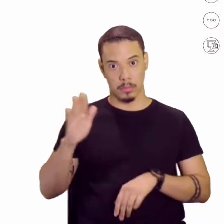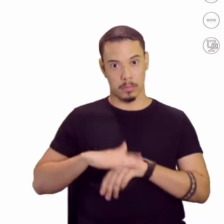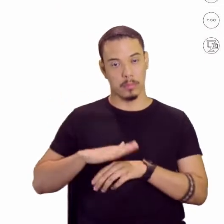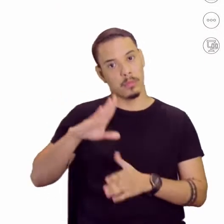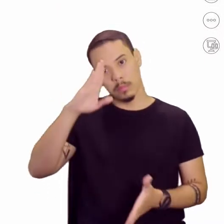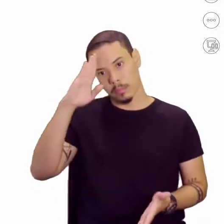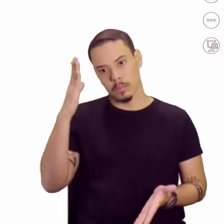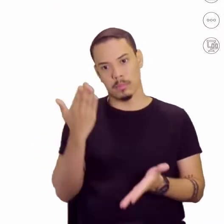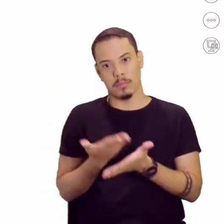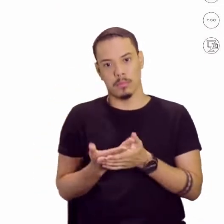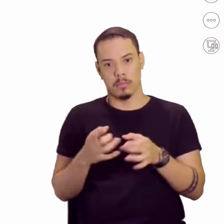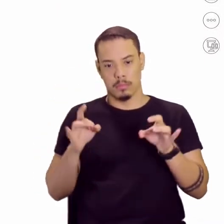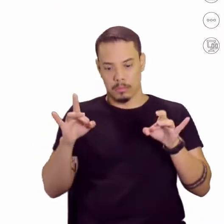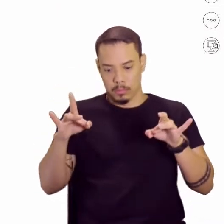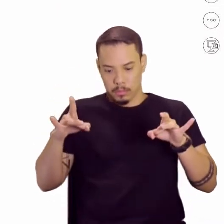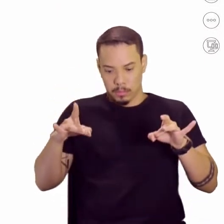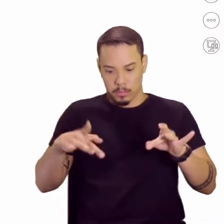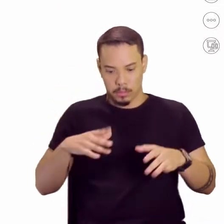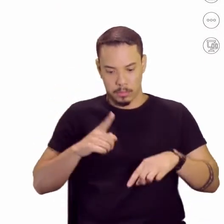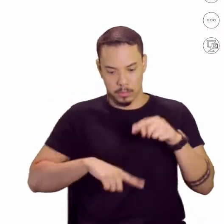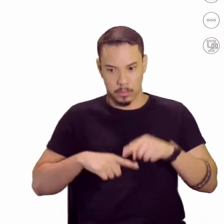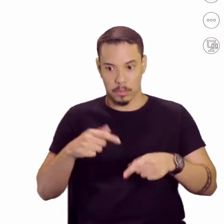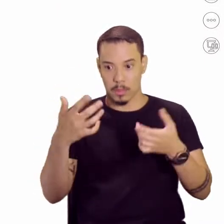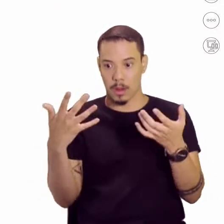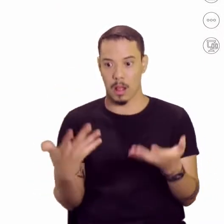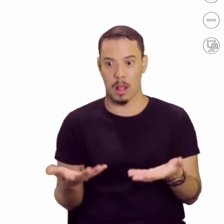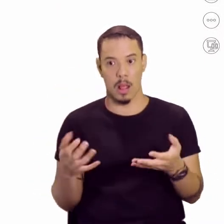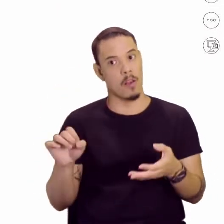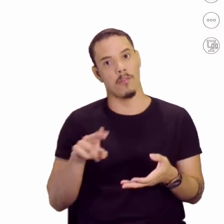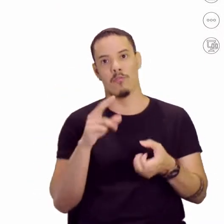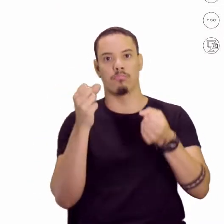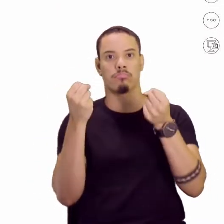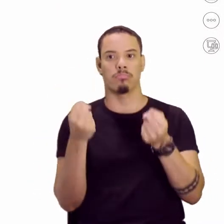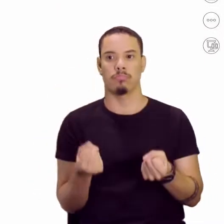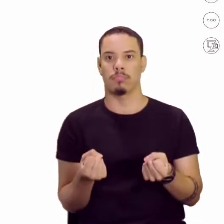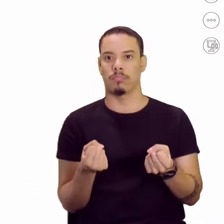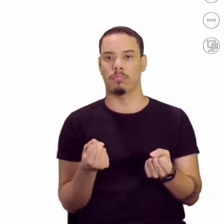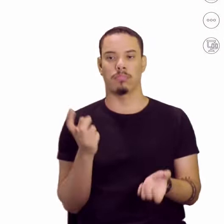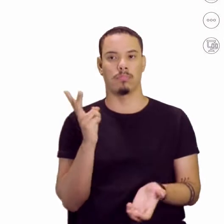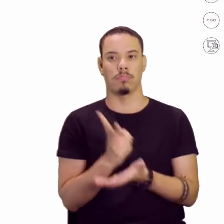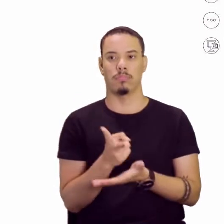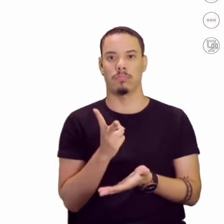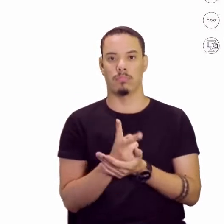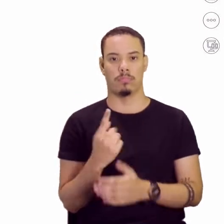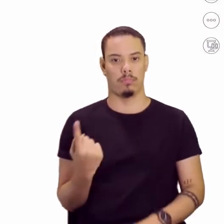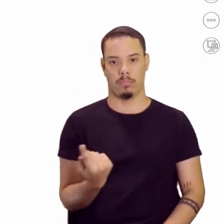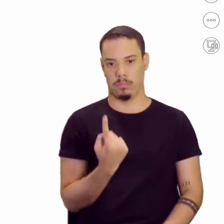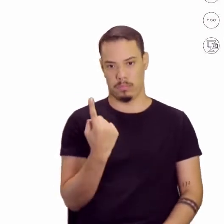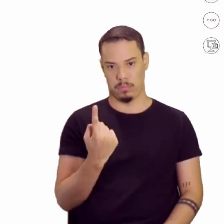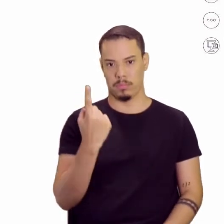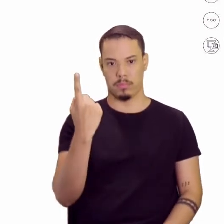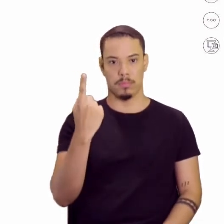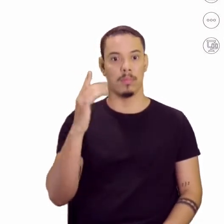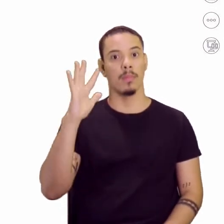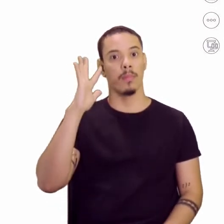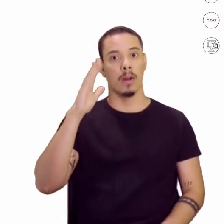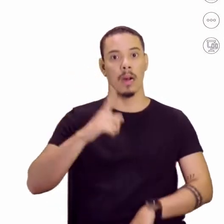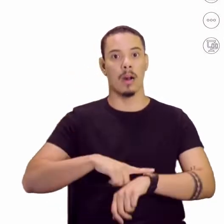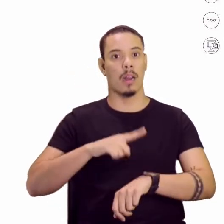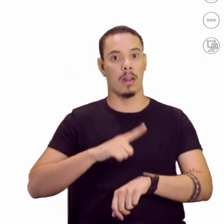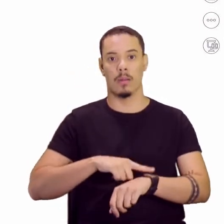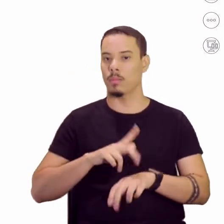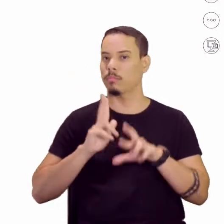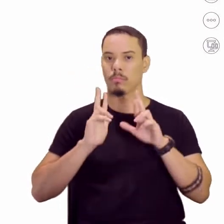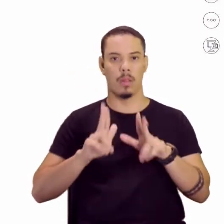que abandonando corpos leves e pesados de uma mesma altura, os seus tempos de queda não